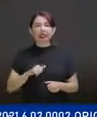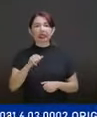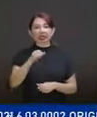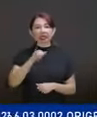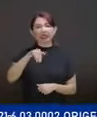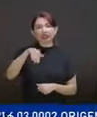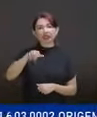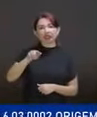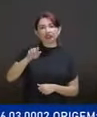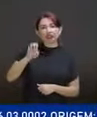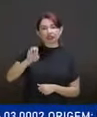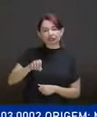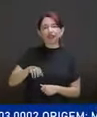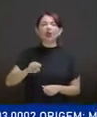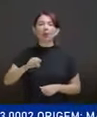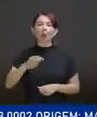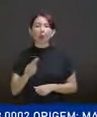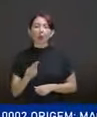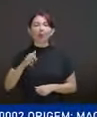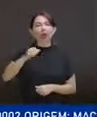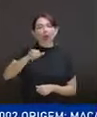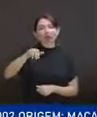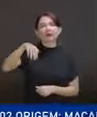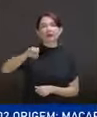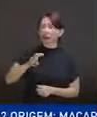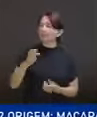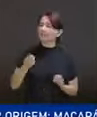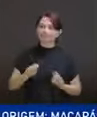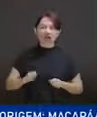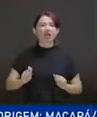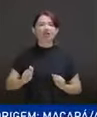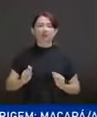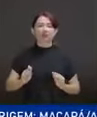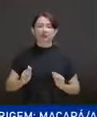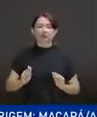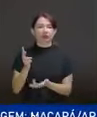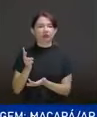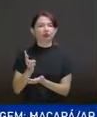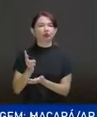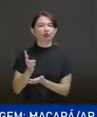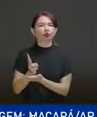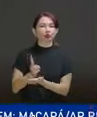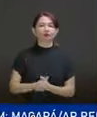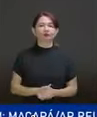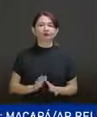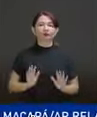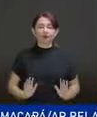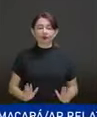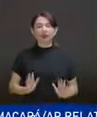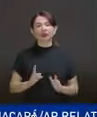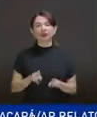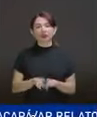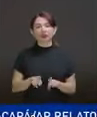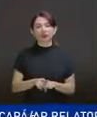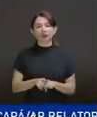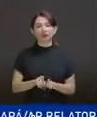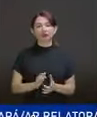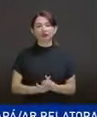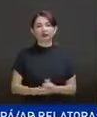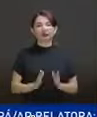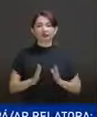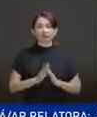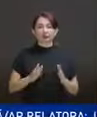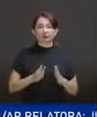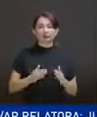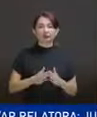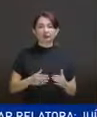ações, conquanto comumente se debrucem acerca das mesmas condutas e elas precisam de